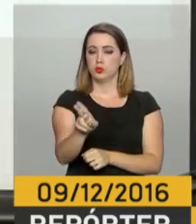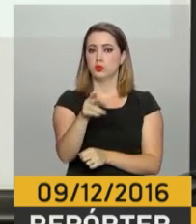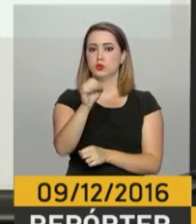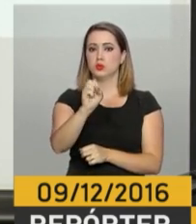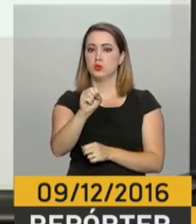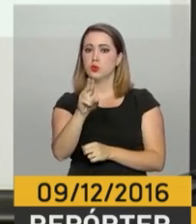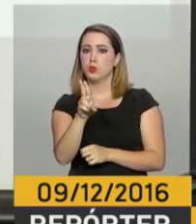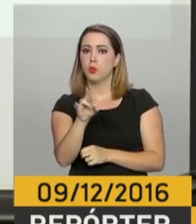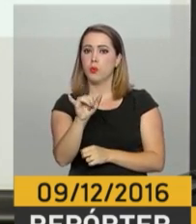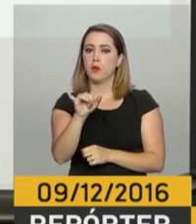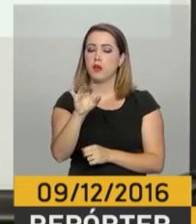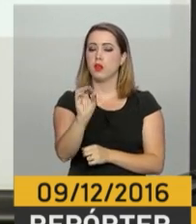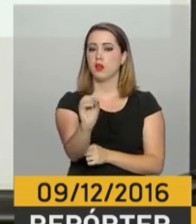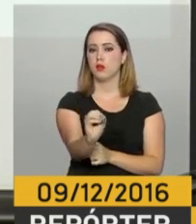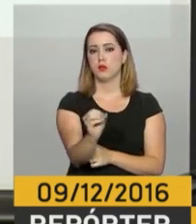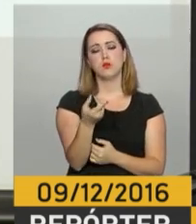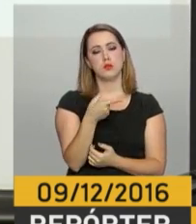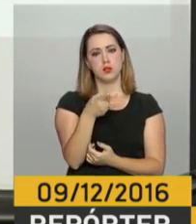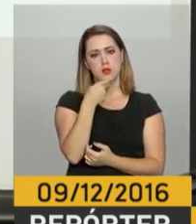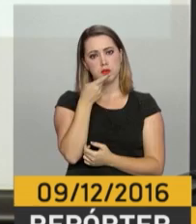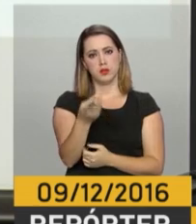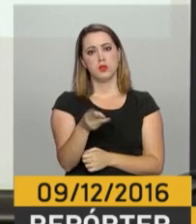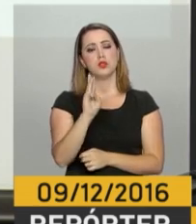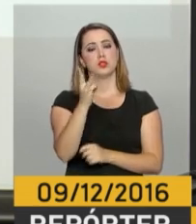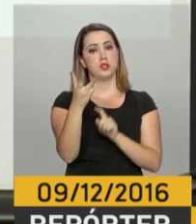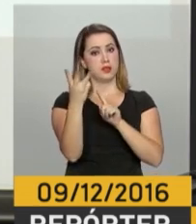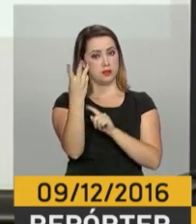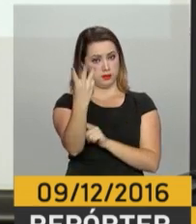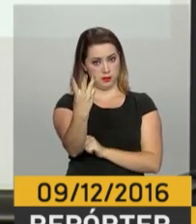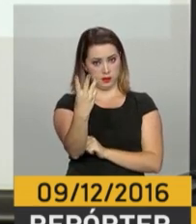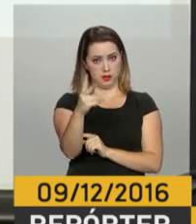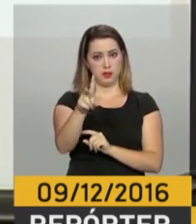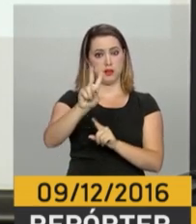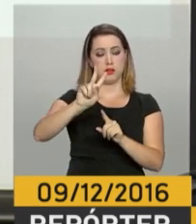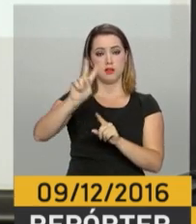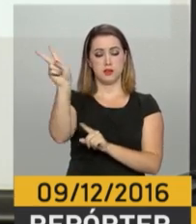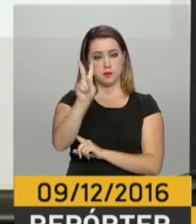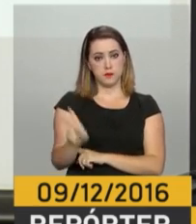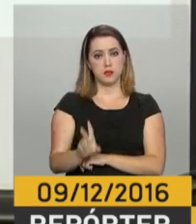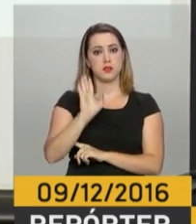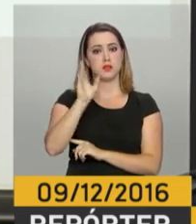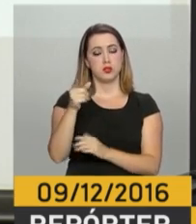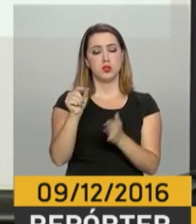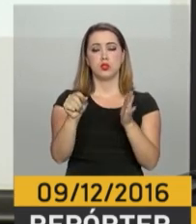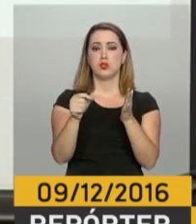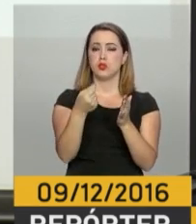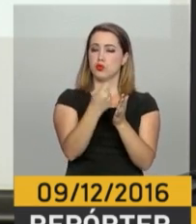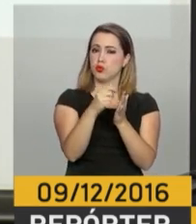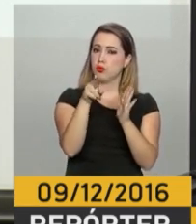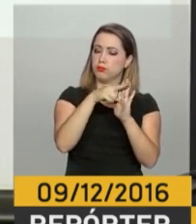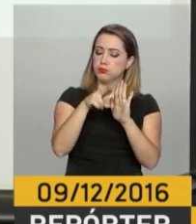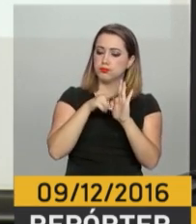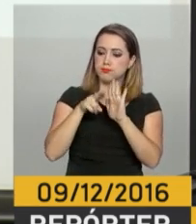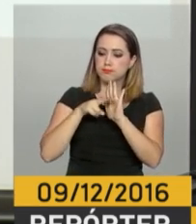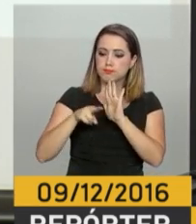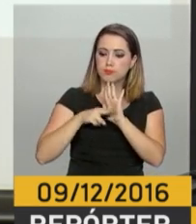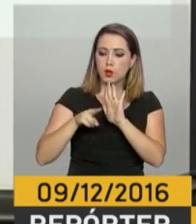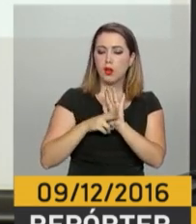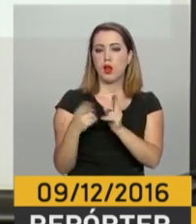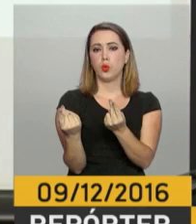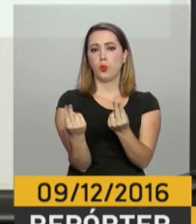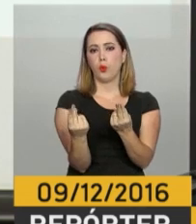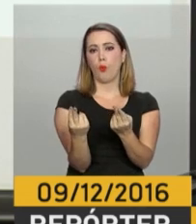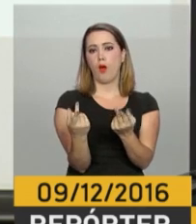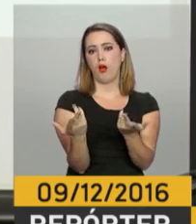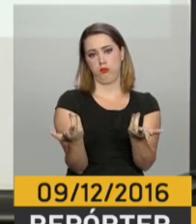por 3 vezes relatou matérias semelhantes, o Marcos Beltrão, o Júlio César, enfim, todos, sem